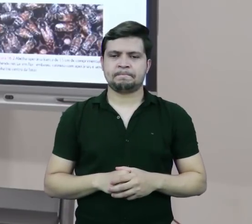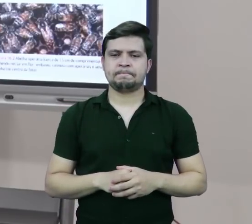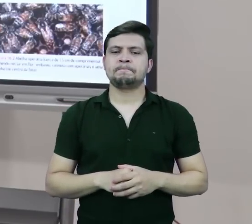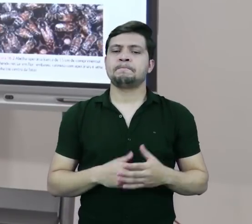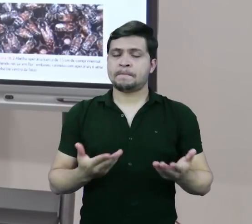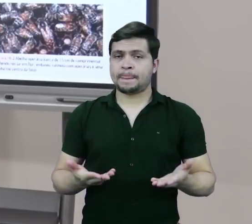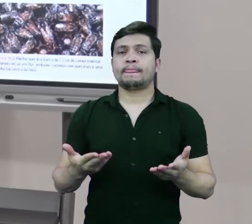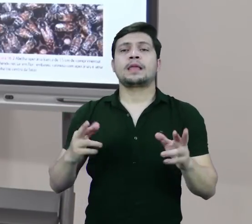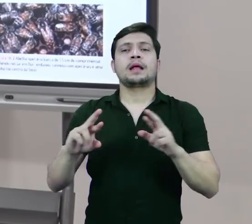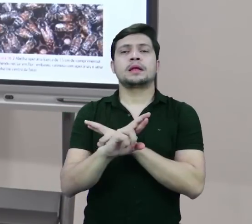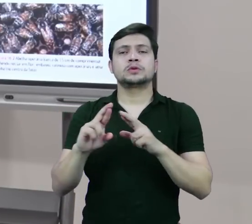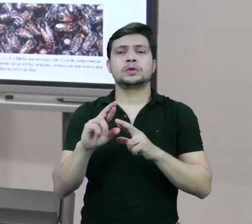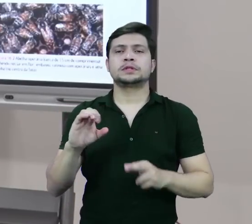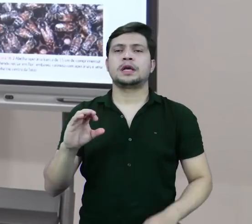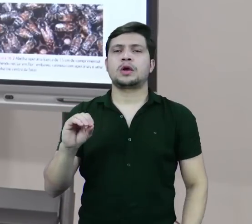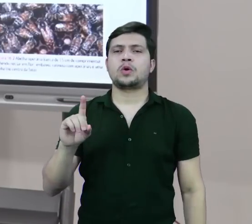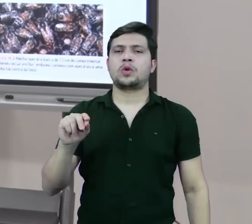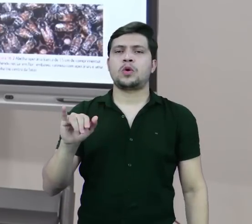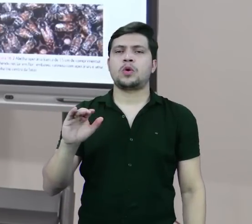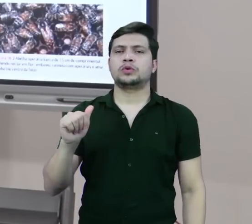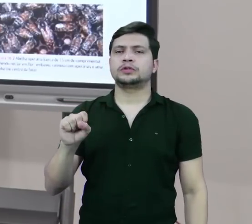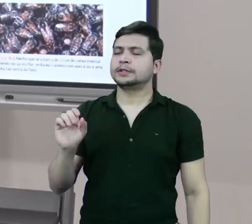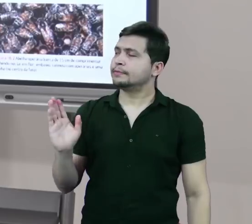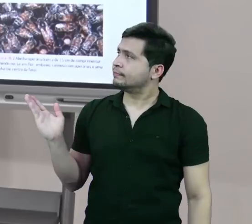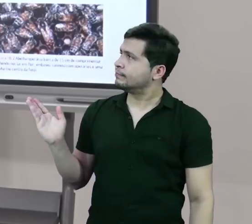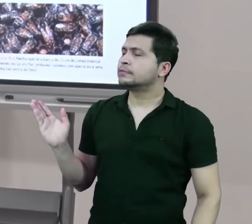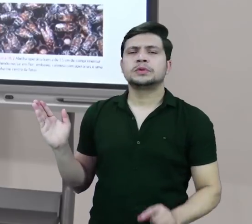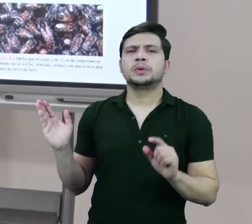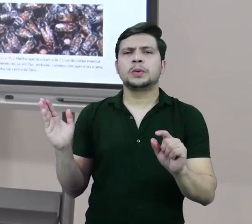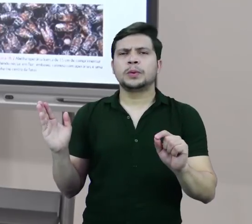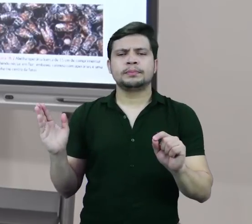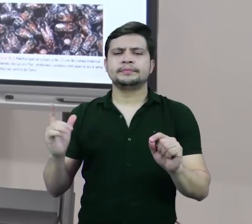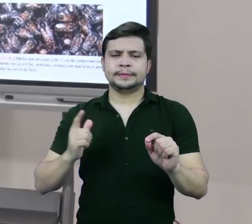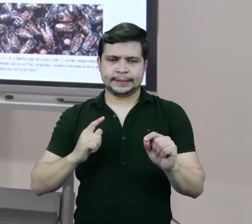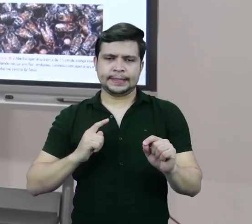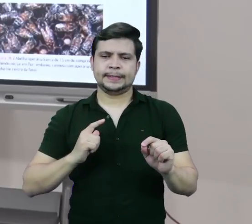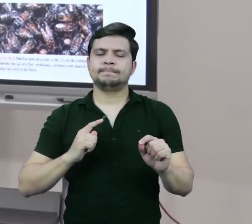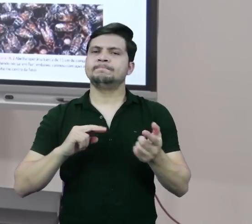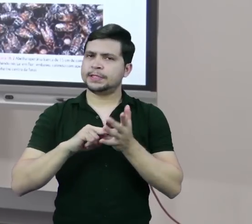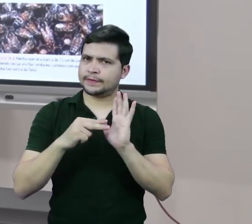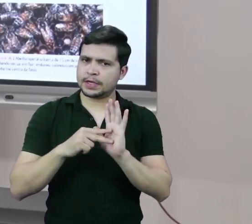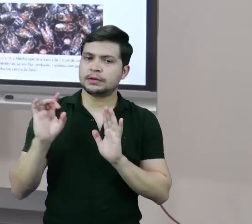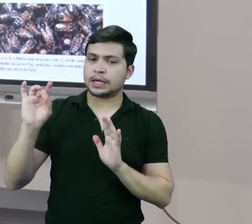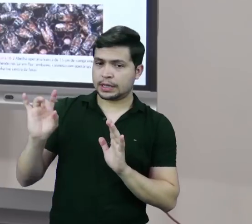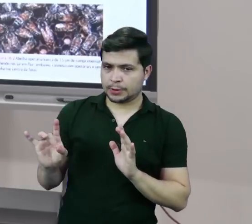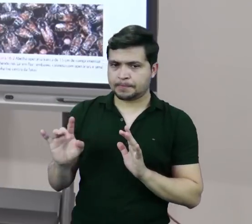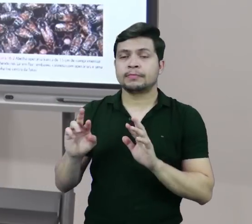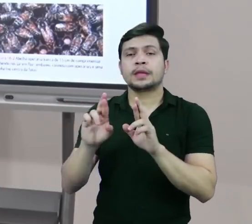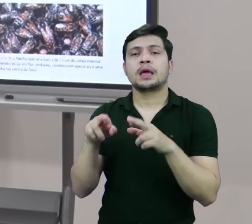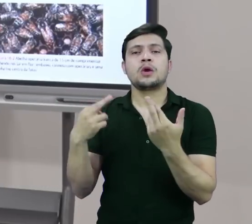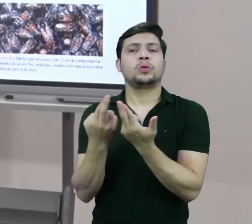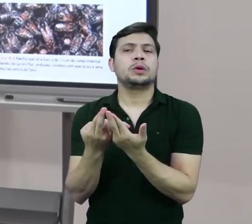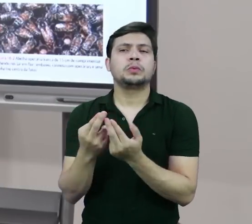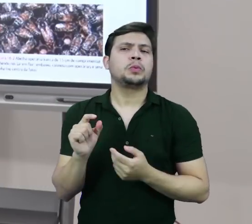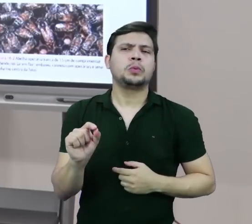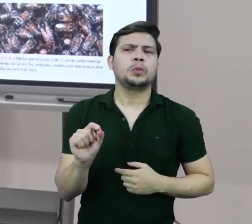as relações ecológicas de reuniões e sociedades. Qual que é a diferença dessas relações? Vamos dar uma olhadinha aqui na definição.